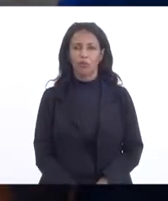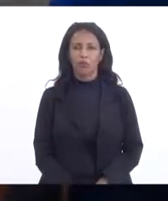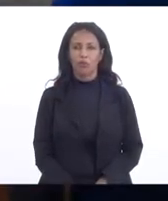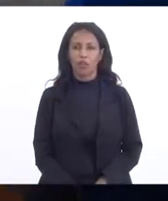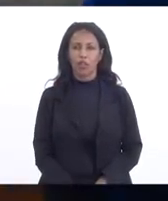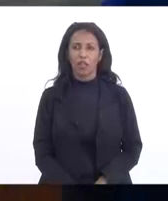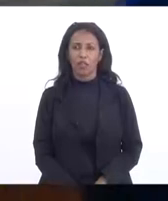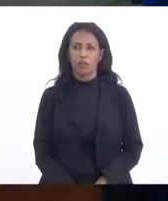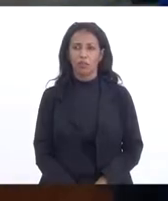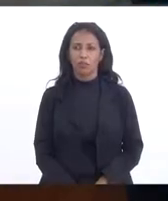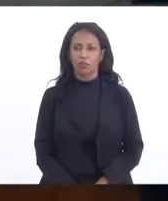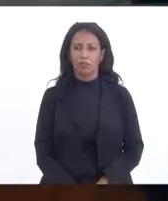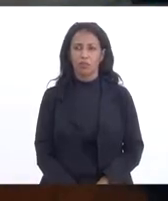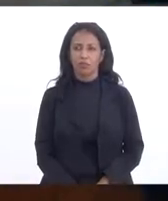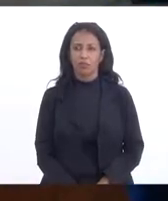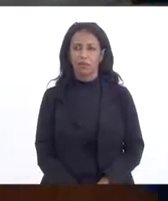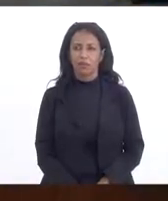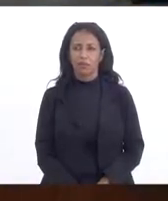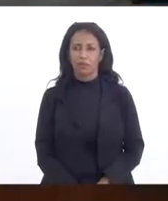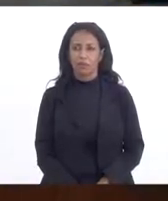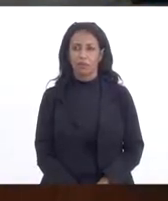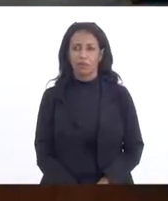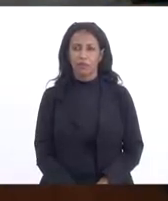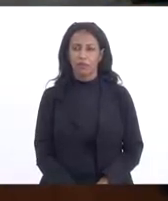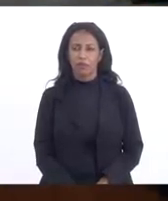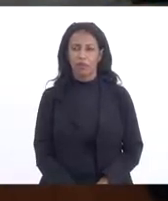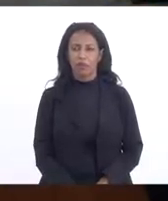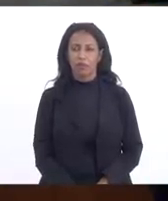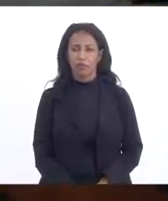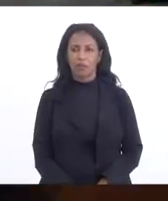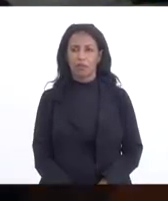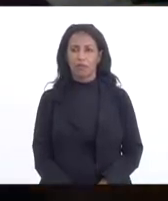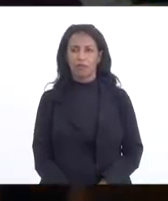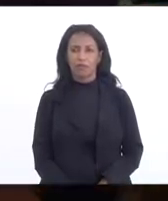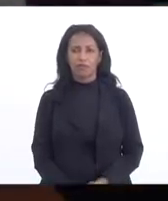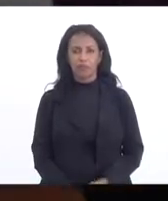Obrigado.